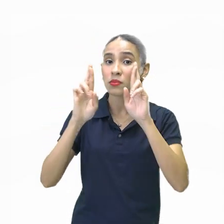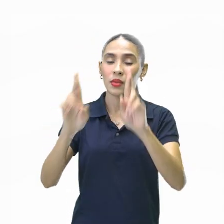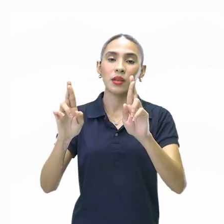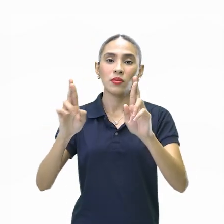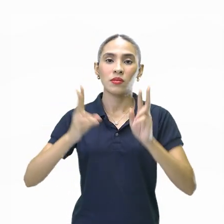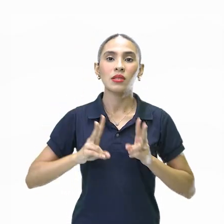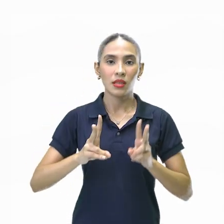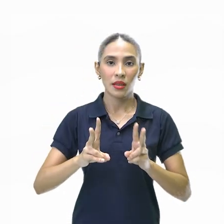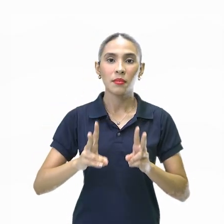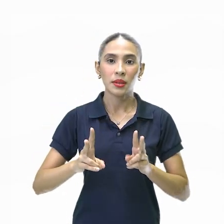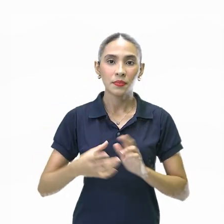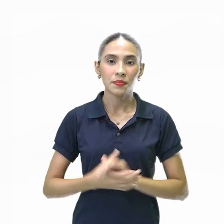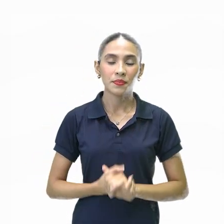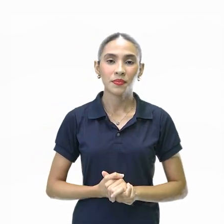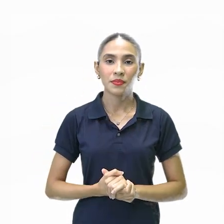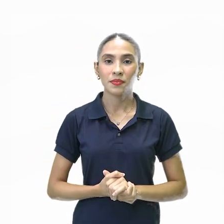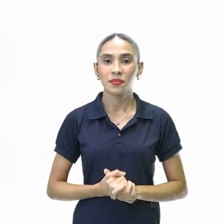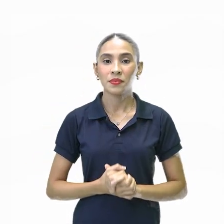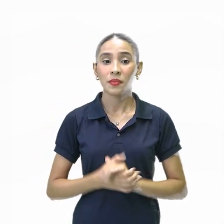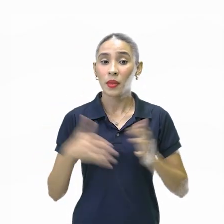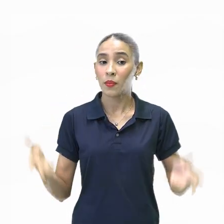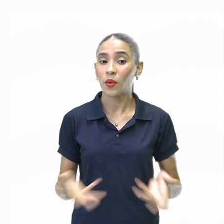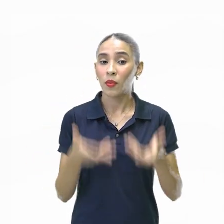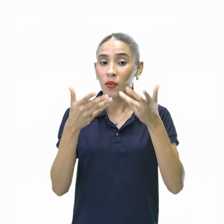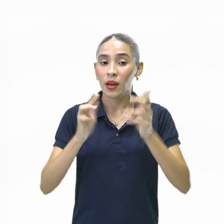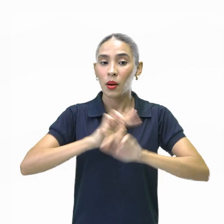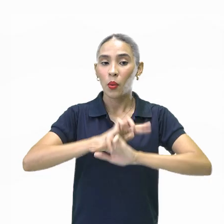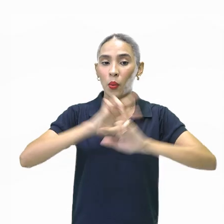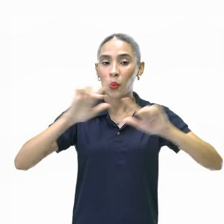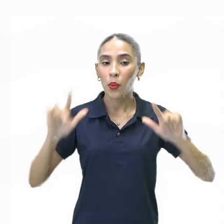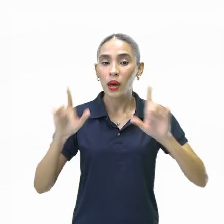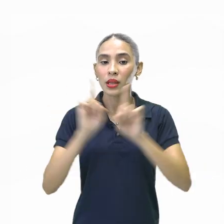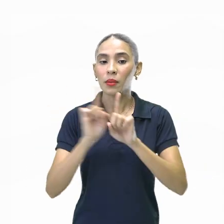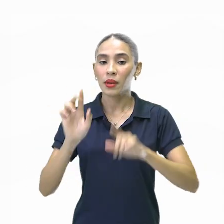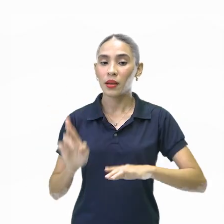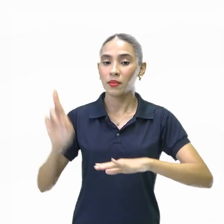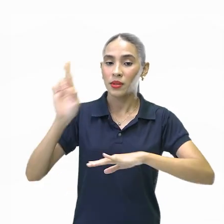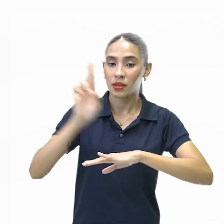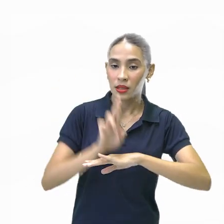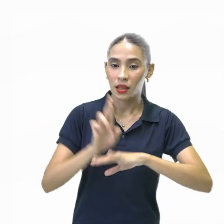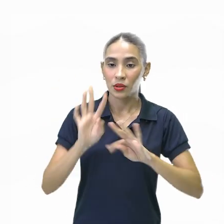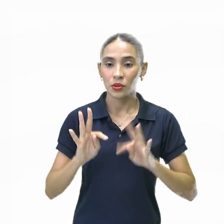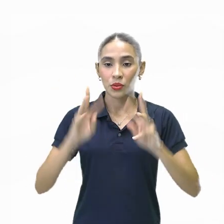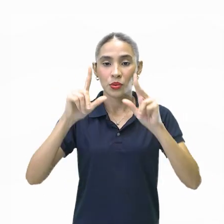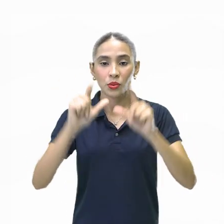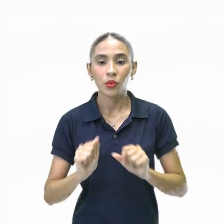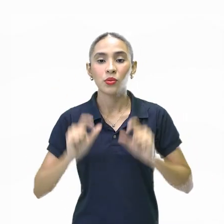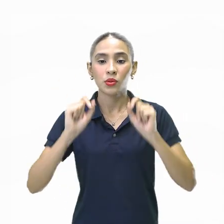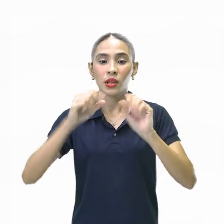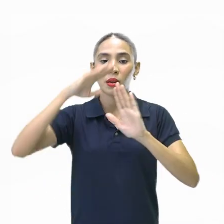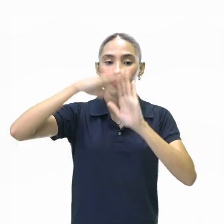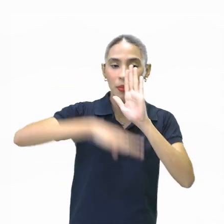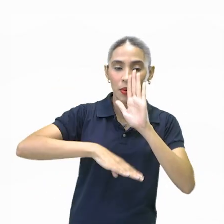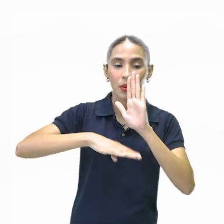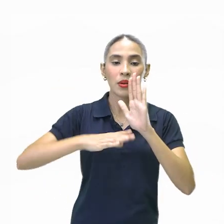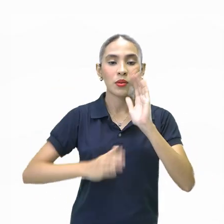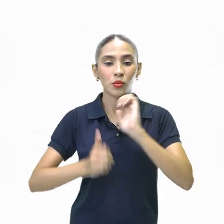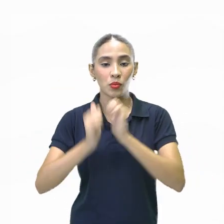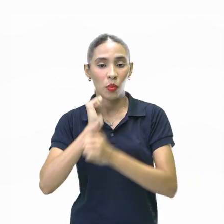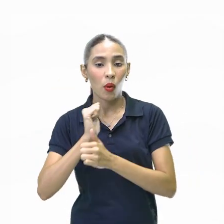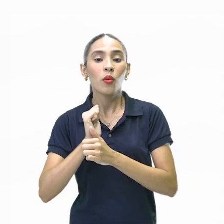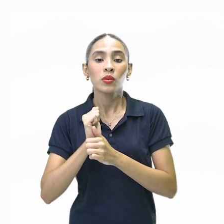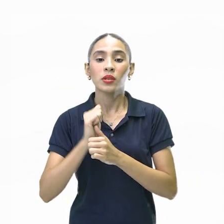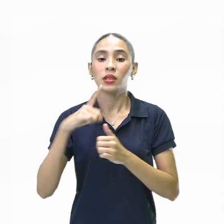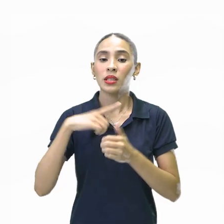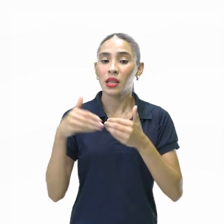né? Promover a diversidade e a representatividade em todos os níveis do esporte, desde